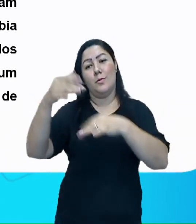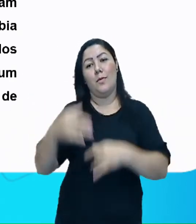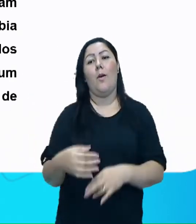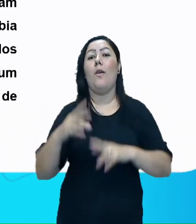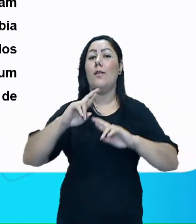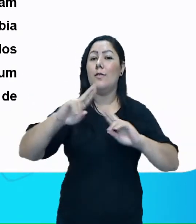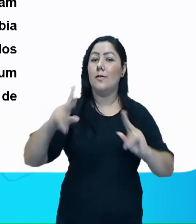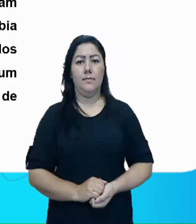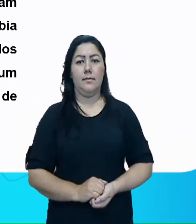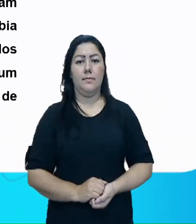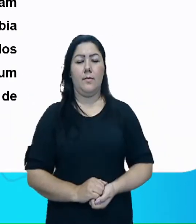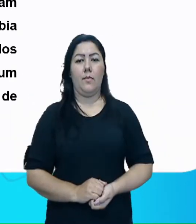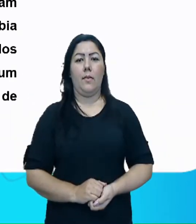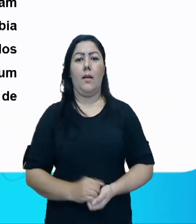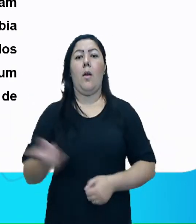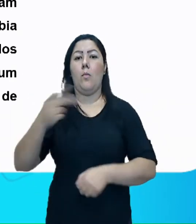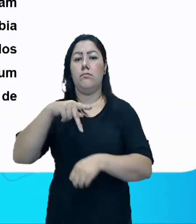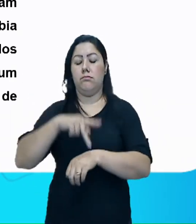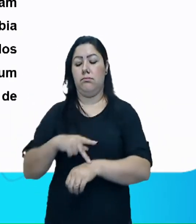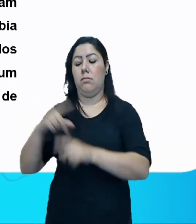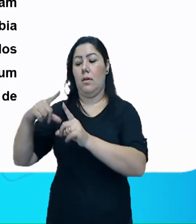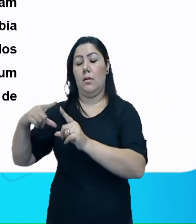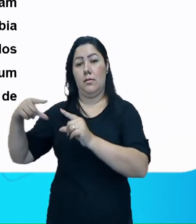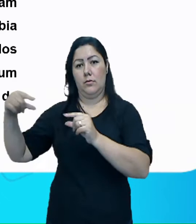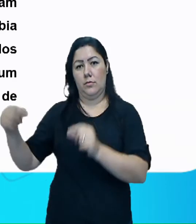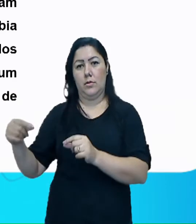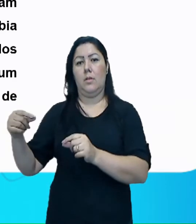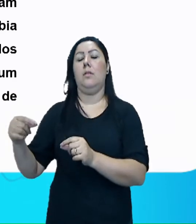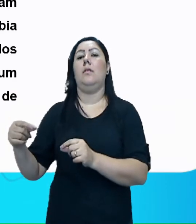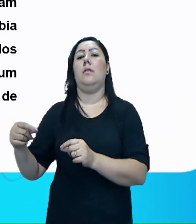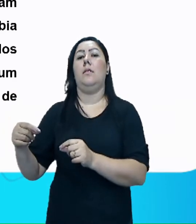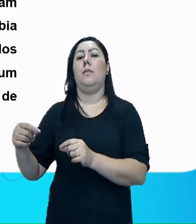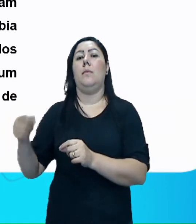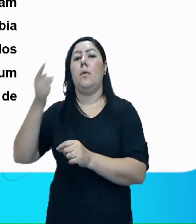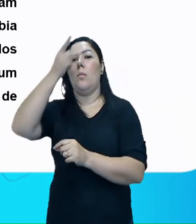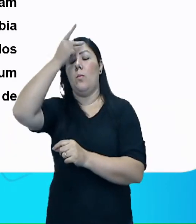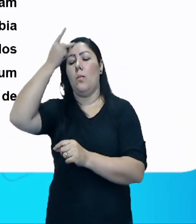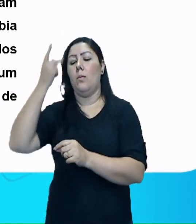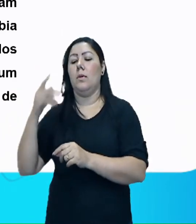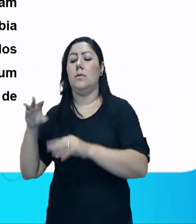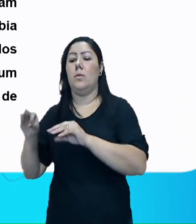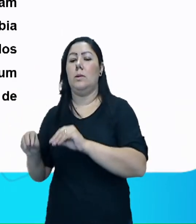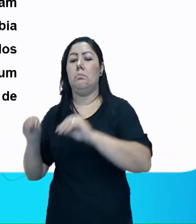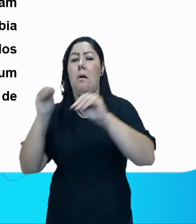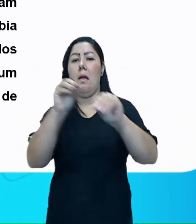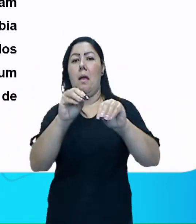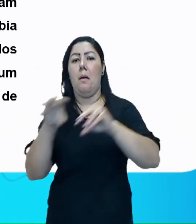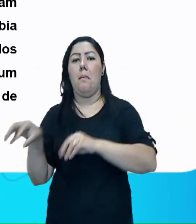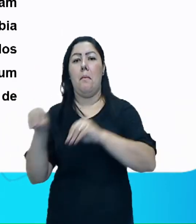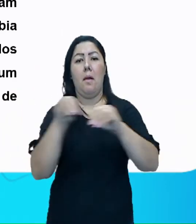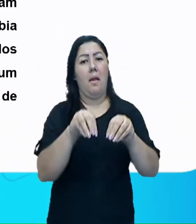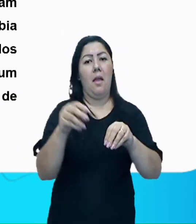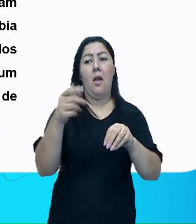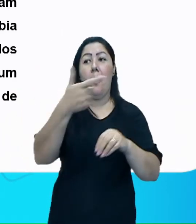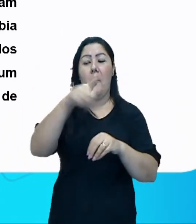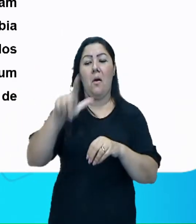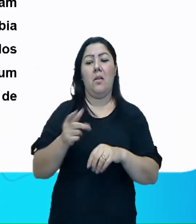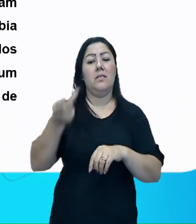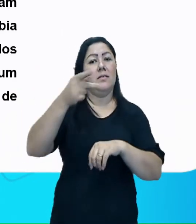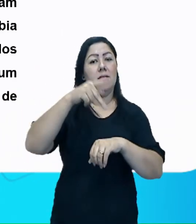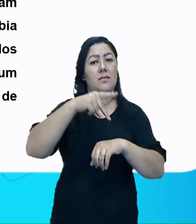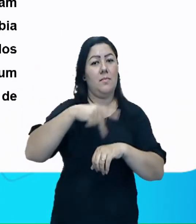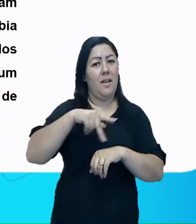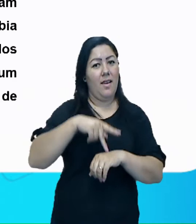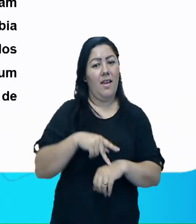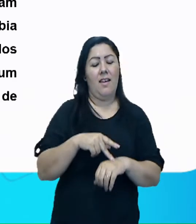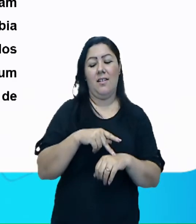velhos argumentos. Os japoneses eram indesejados no começo do século XX, tanto que o Brasil